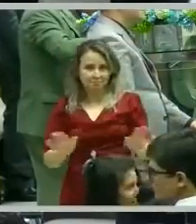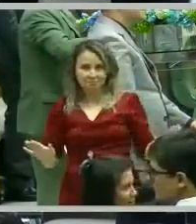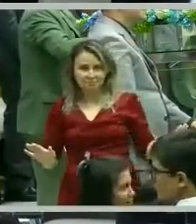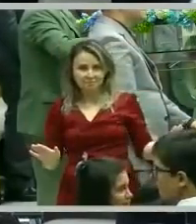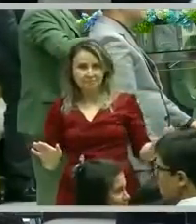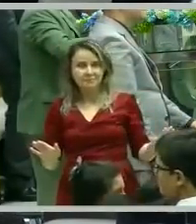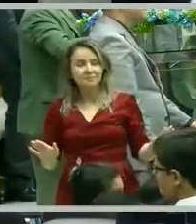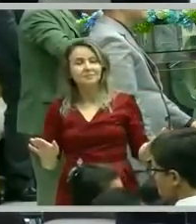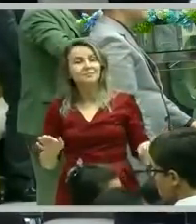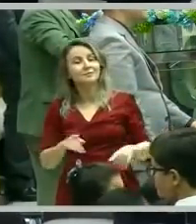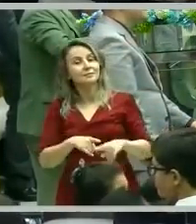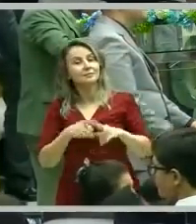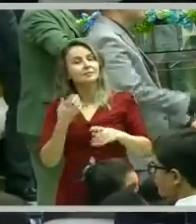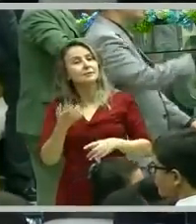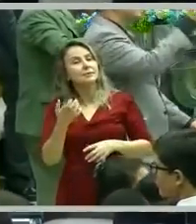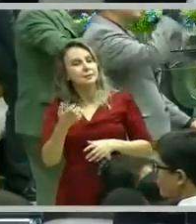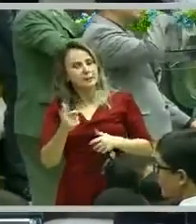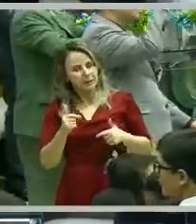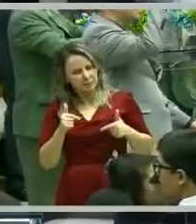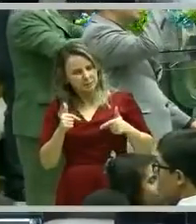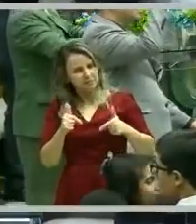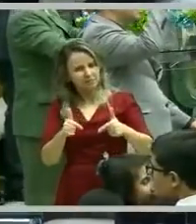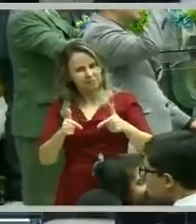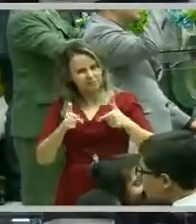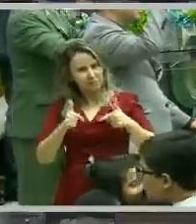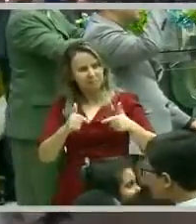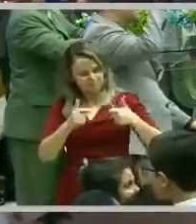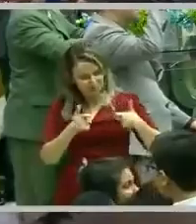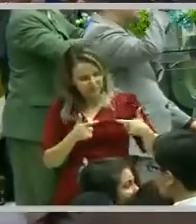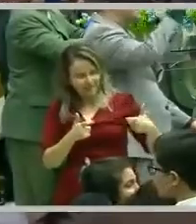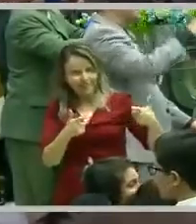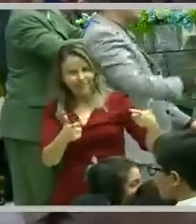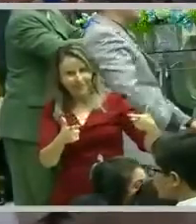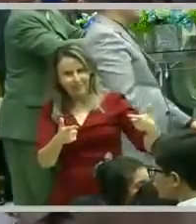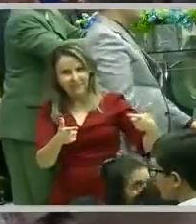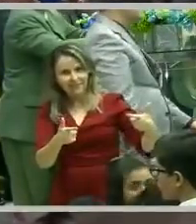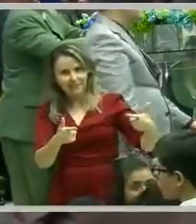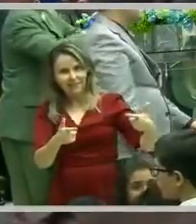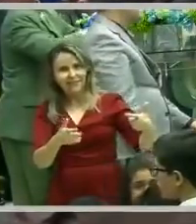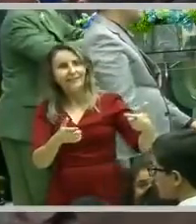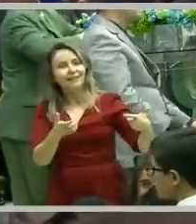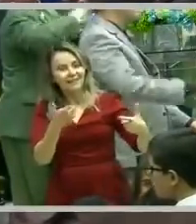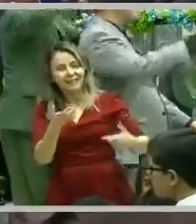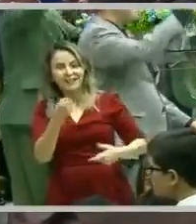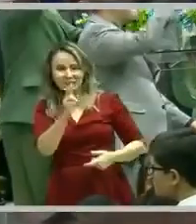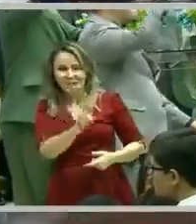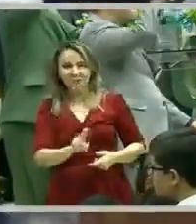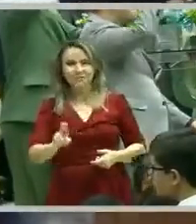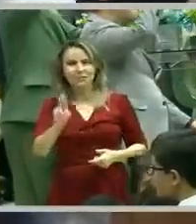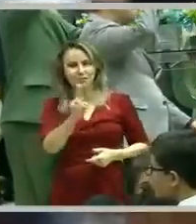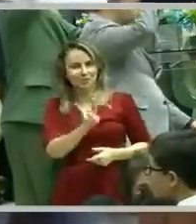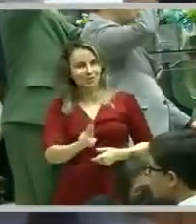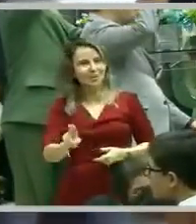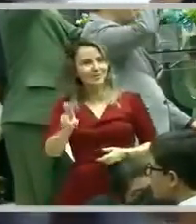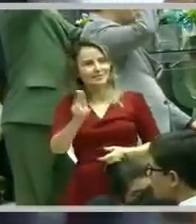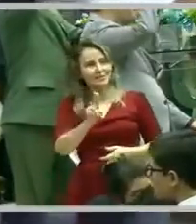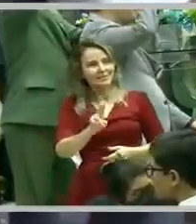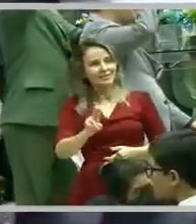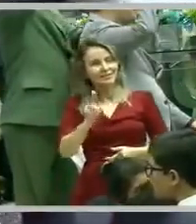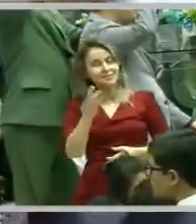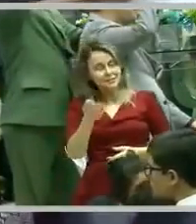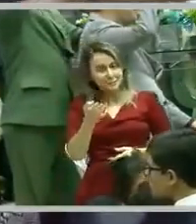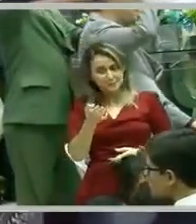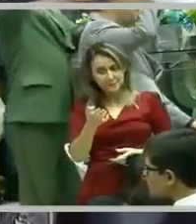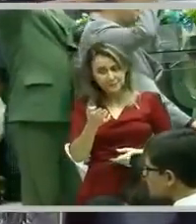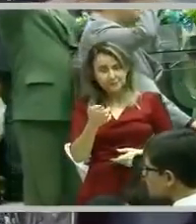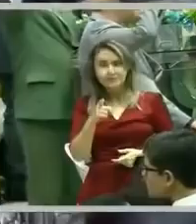Mas quem quer pelejar? Quem quer pelejar? Quem quer pelejar? Quem ainda assim quer ser usado? Só quem quer ser usado. Mas